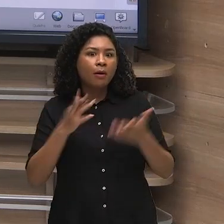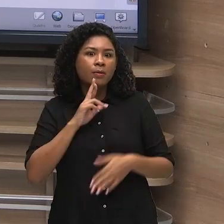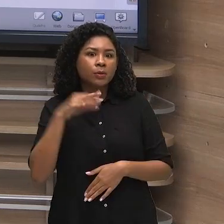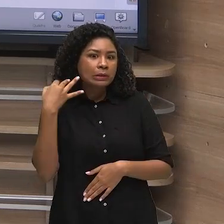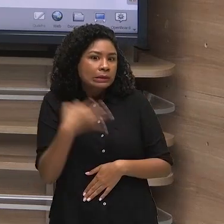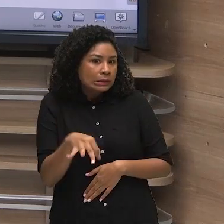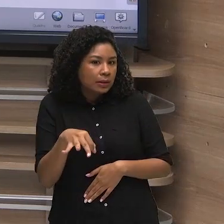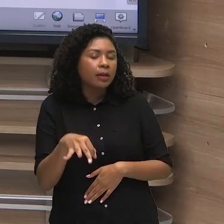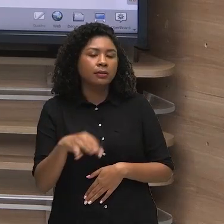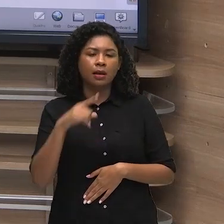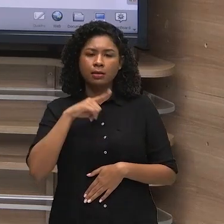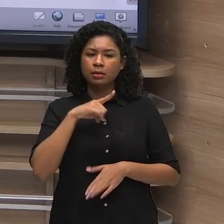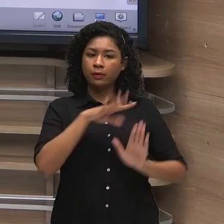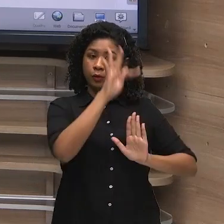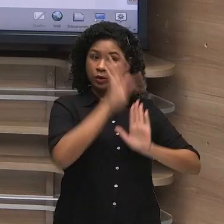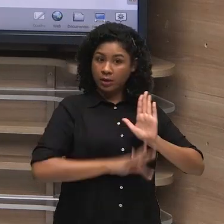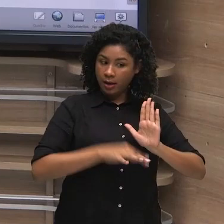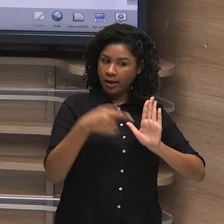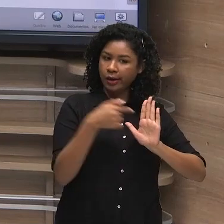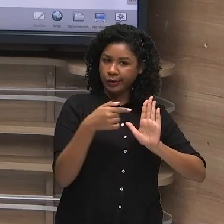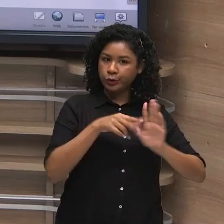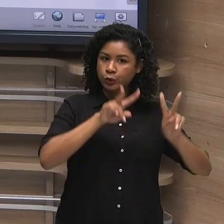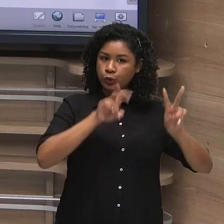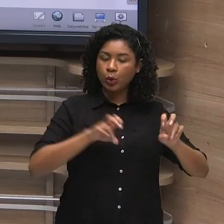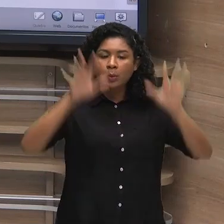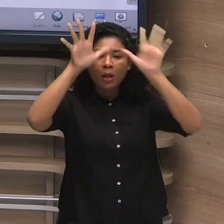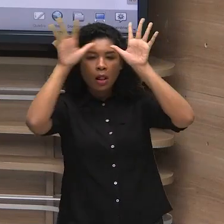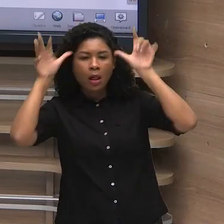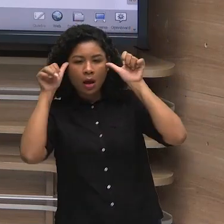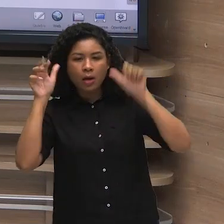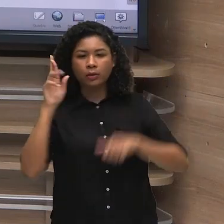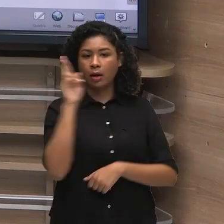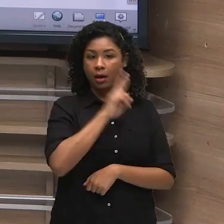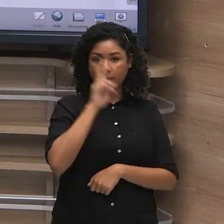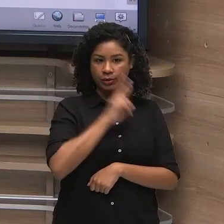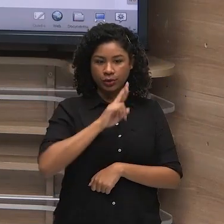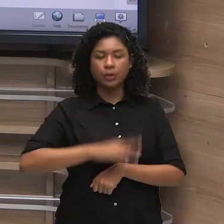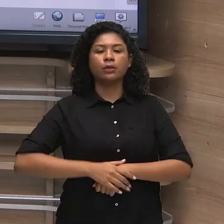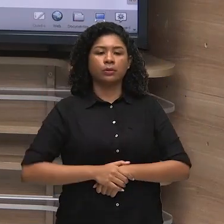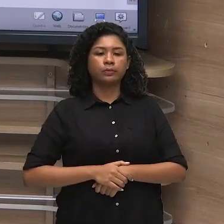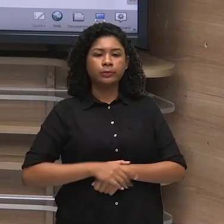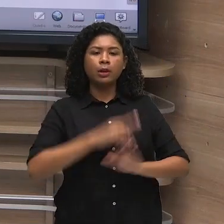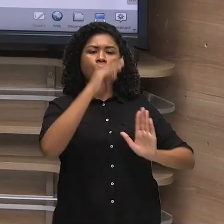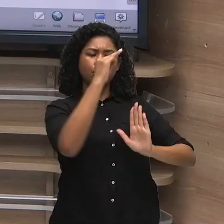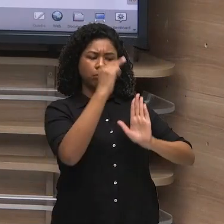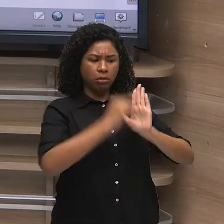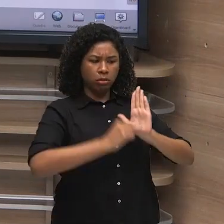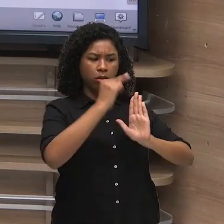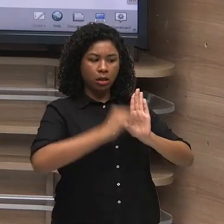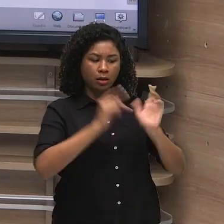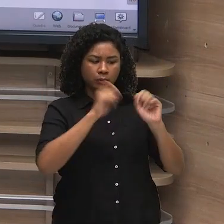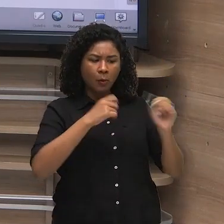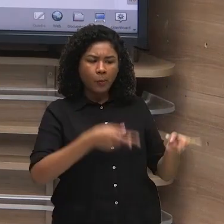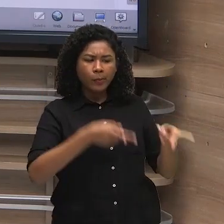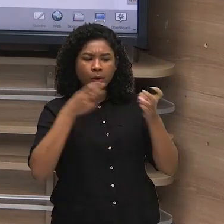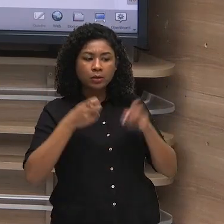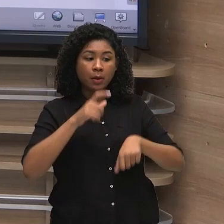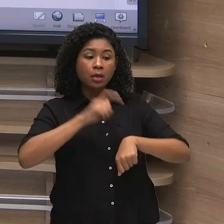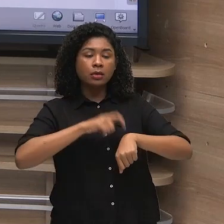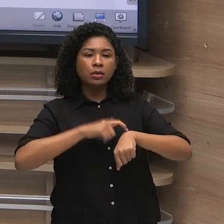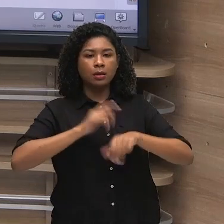o leão e o ratinho, correto? E a partir desse texto, deveríamos, então, observar qual o tempo verbal